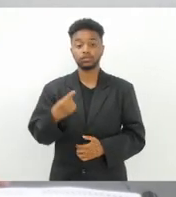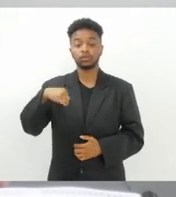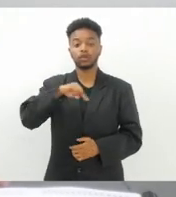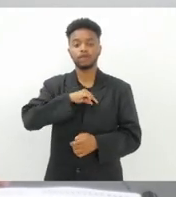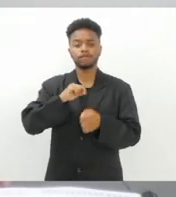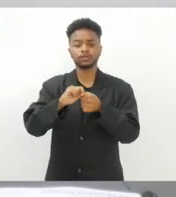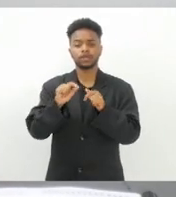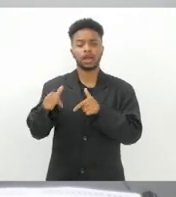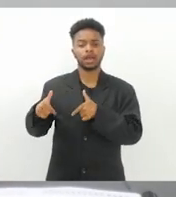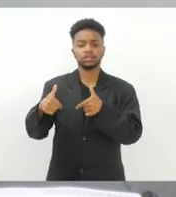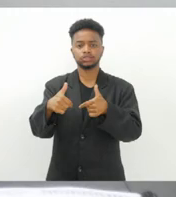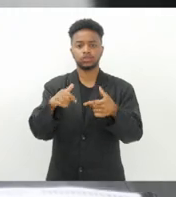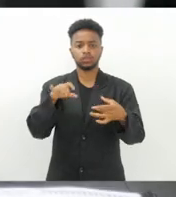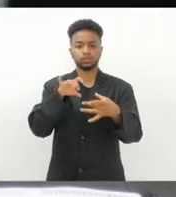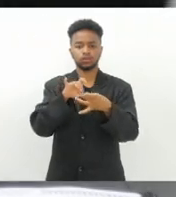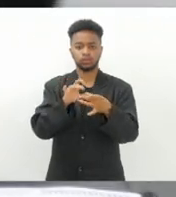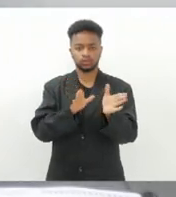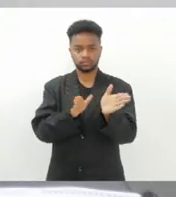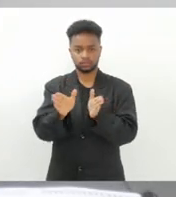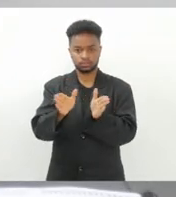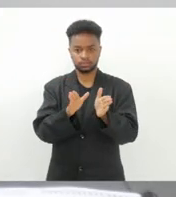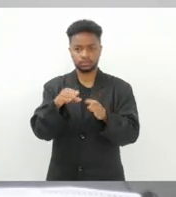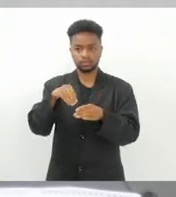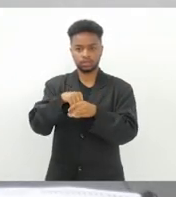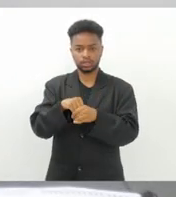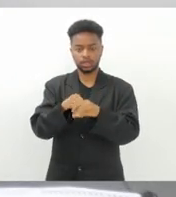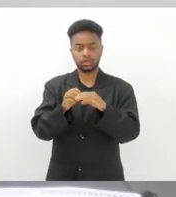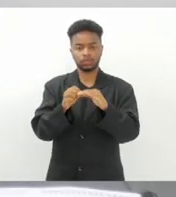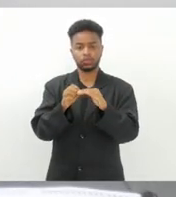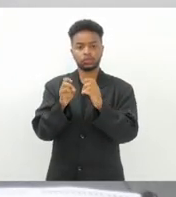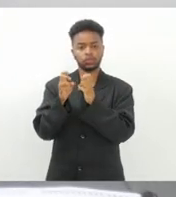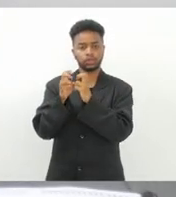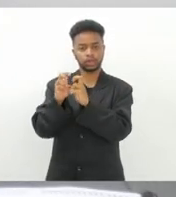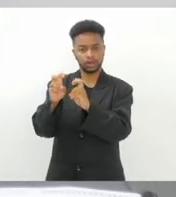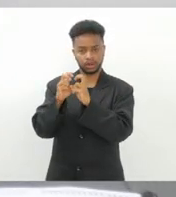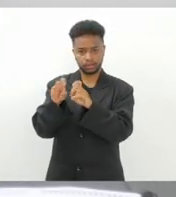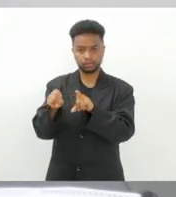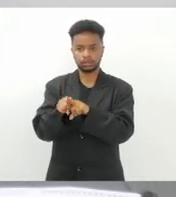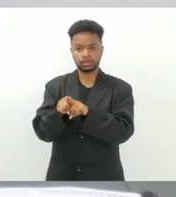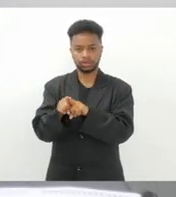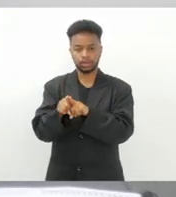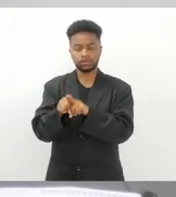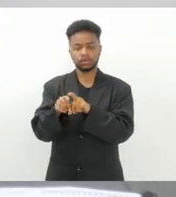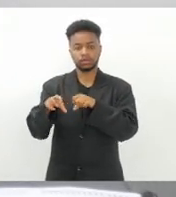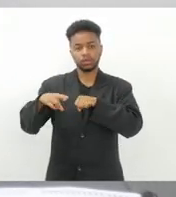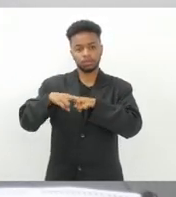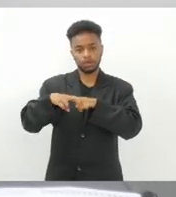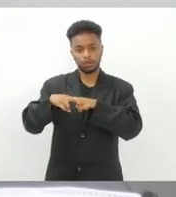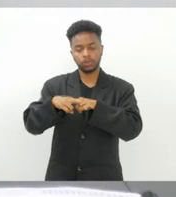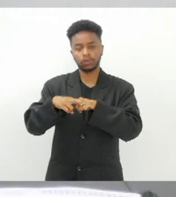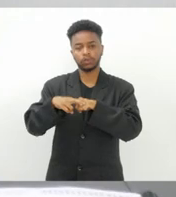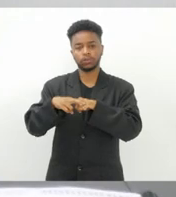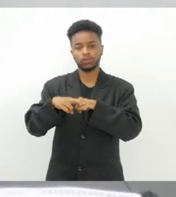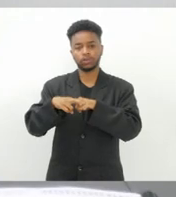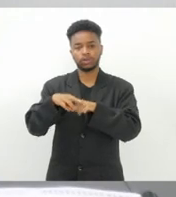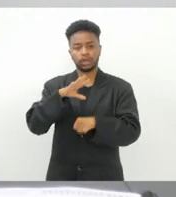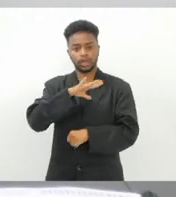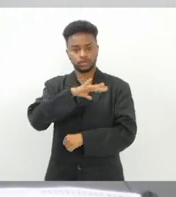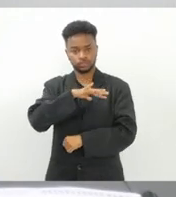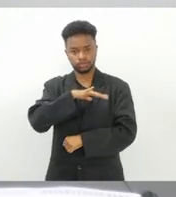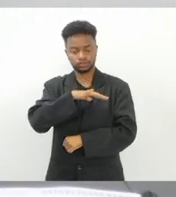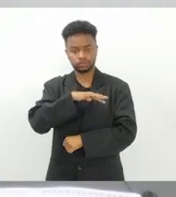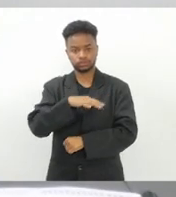algumas ações de acessibilidade nas estações de trem de Belfor Roxo e